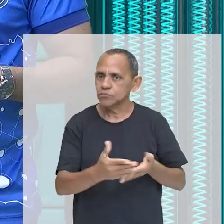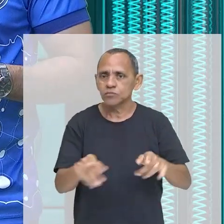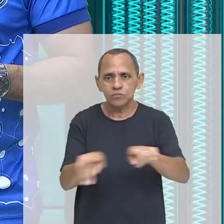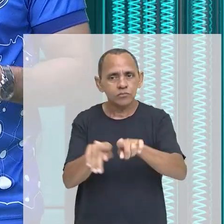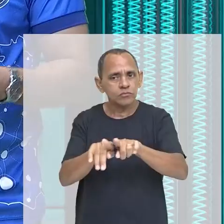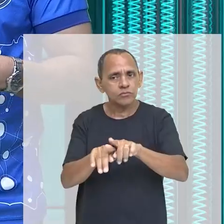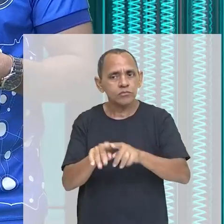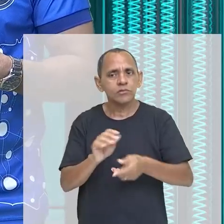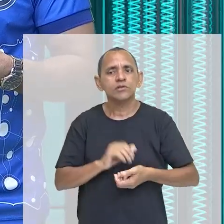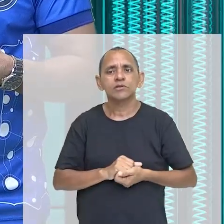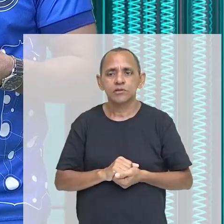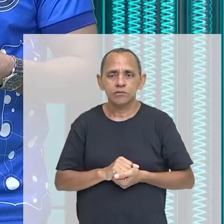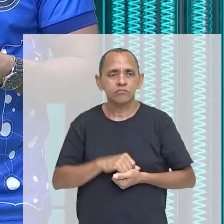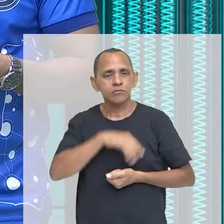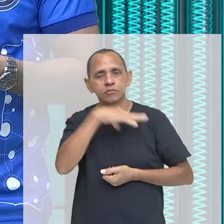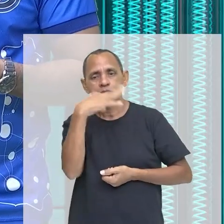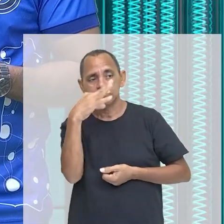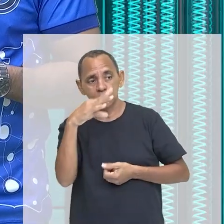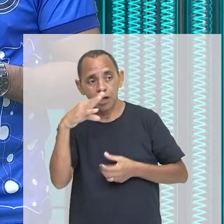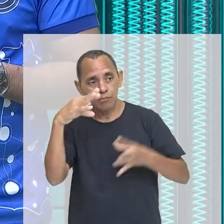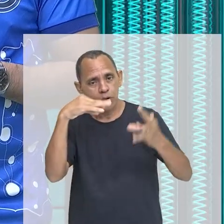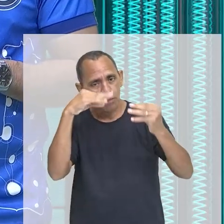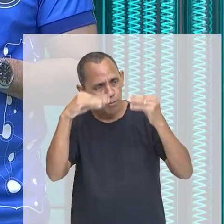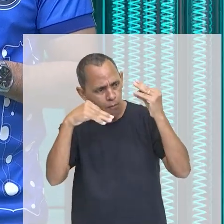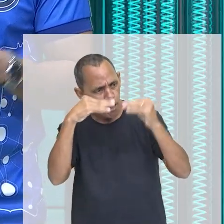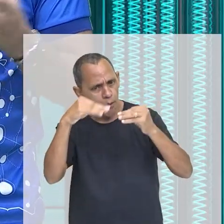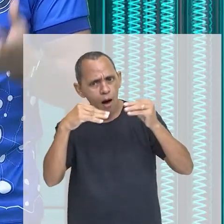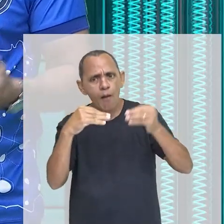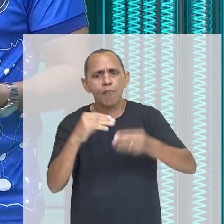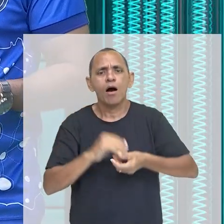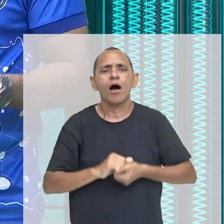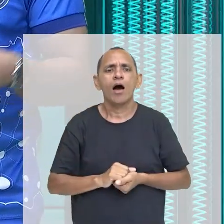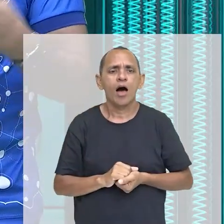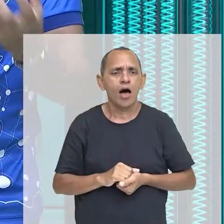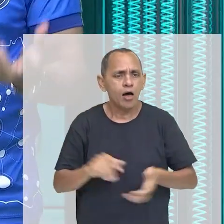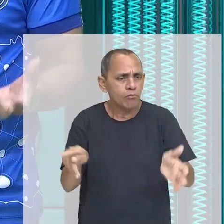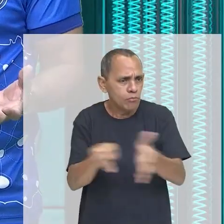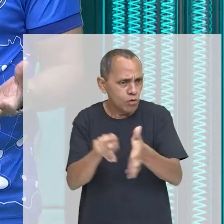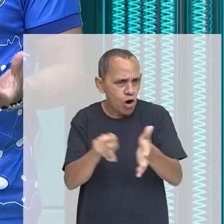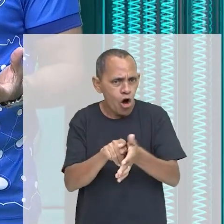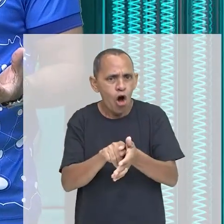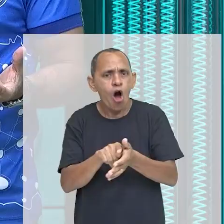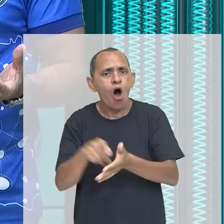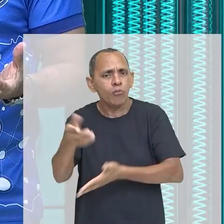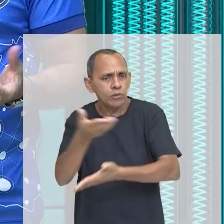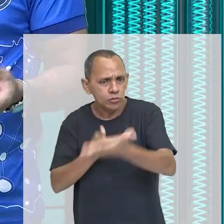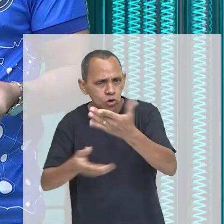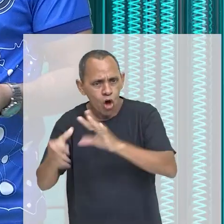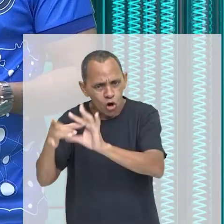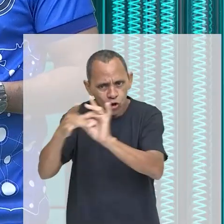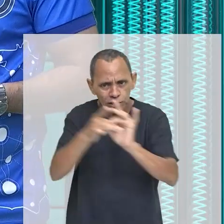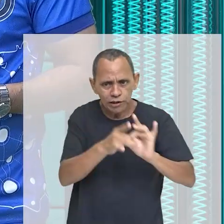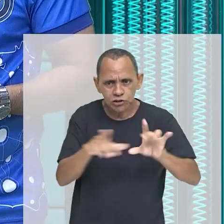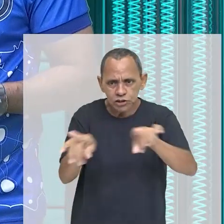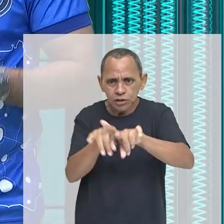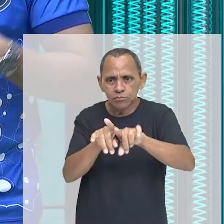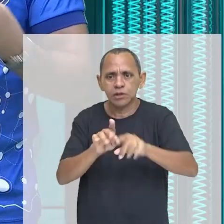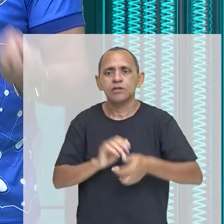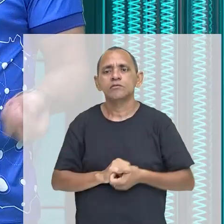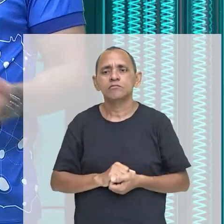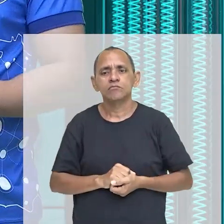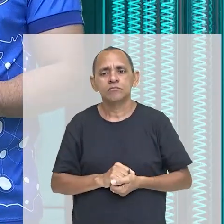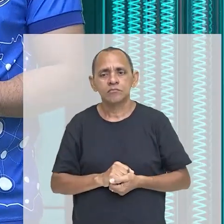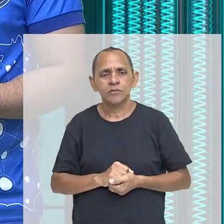também ter uma conversa ali muito mais apropriada, né, para aquele contexto, certo? Ser mais